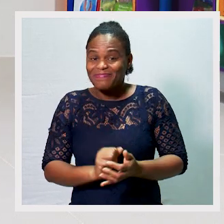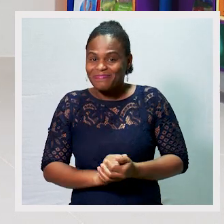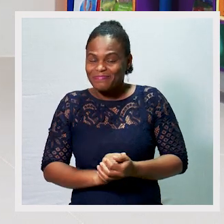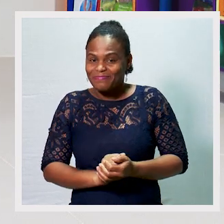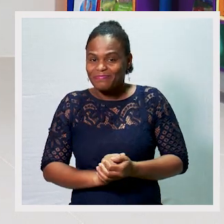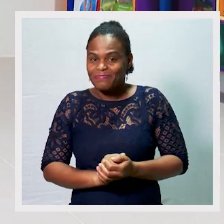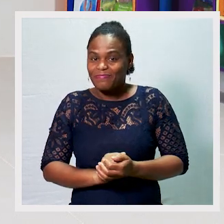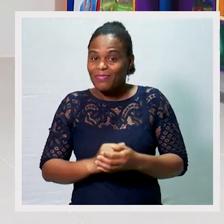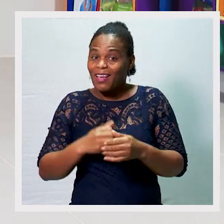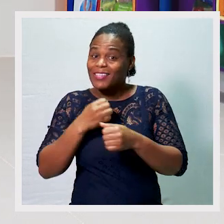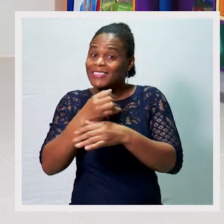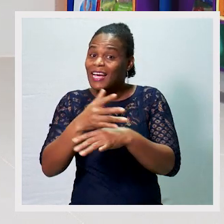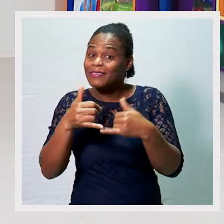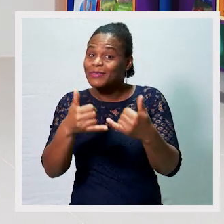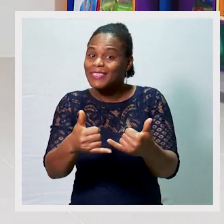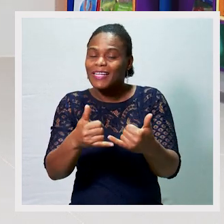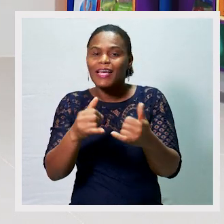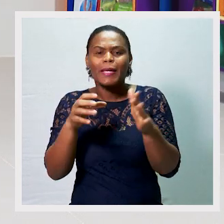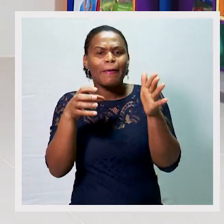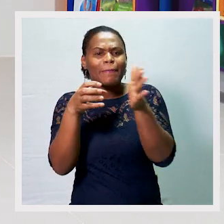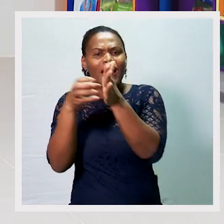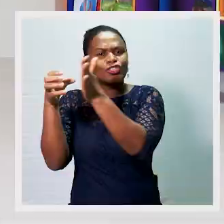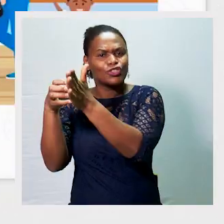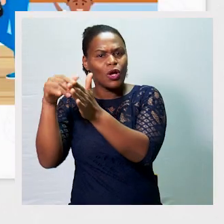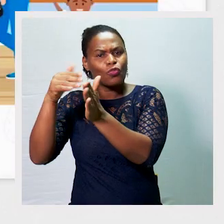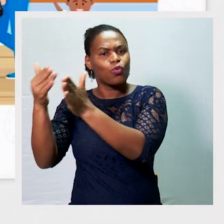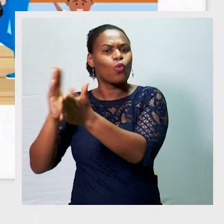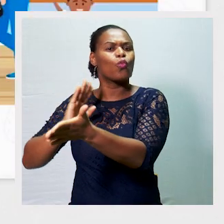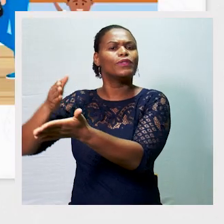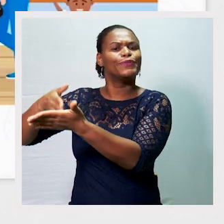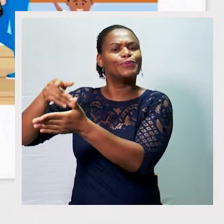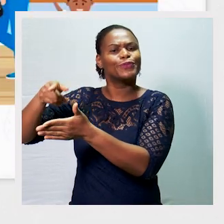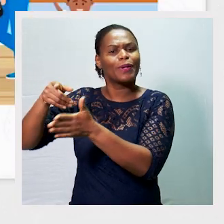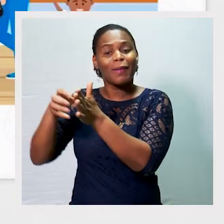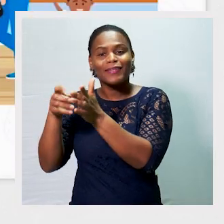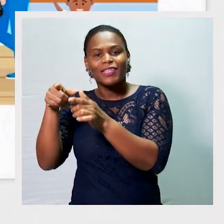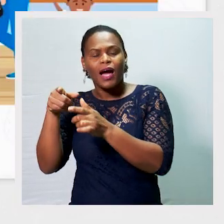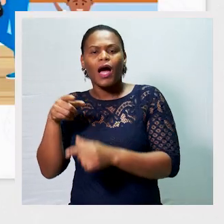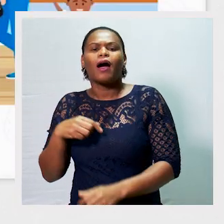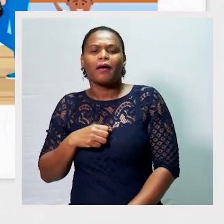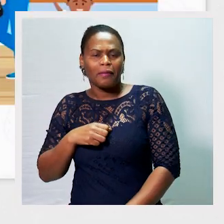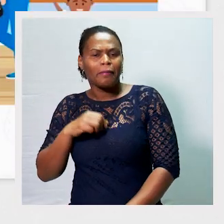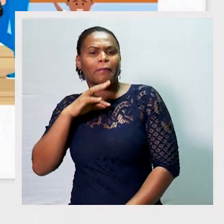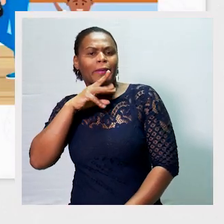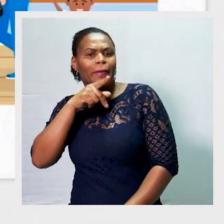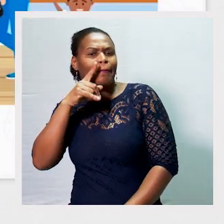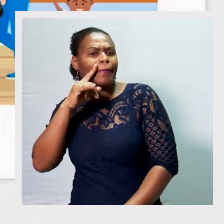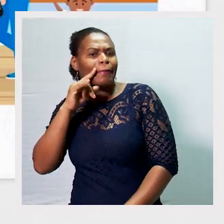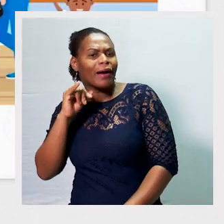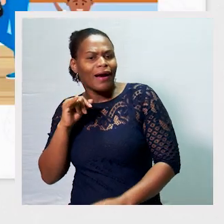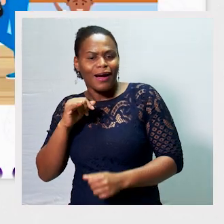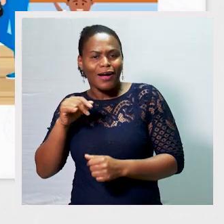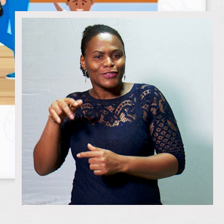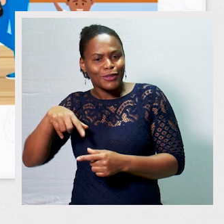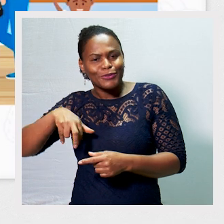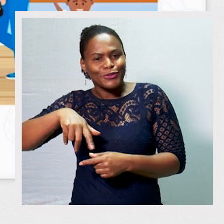De seguida, a última imagem, nós temos ali, certamente, os pais a caminho da